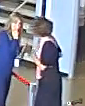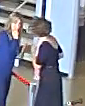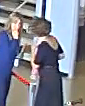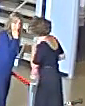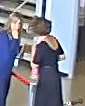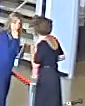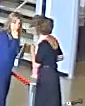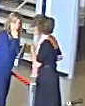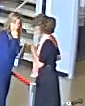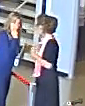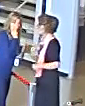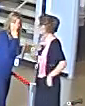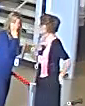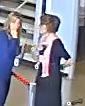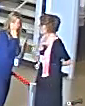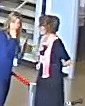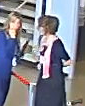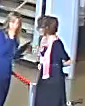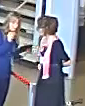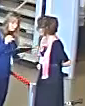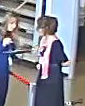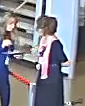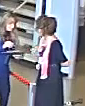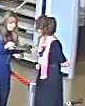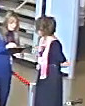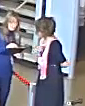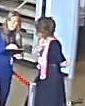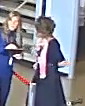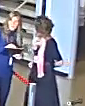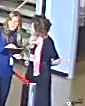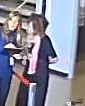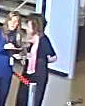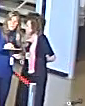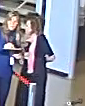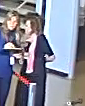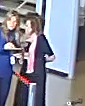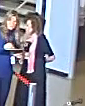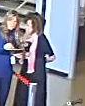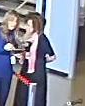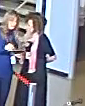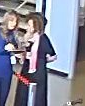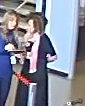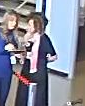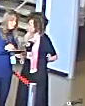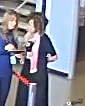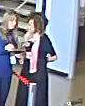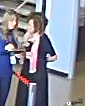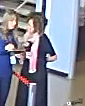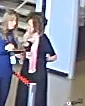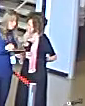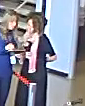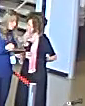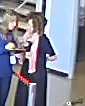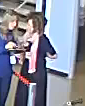é bom lembrar o seguinte nós estamos discutindo aqui um serviço uma concessão